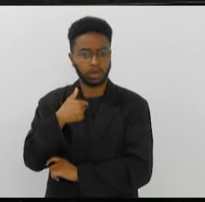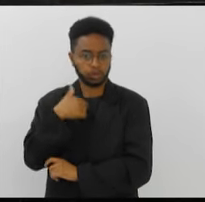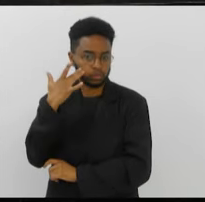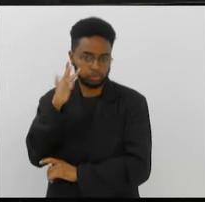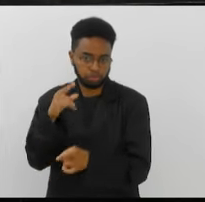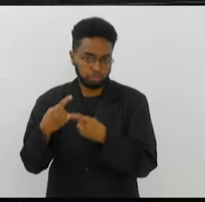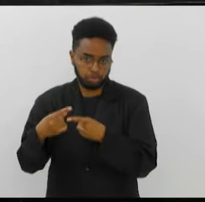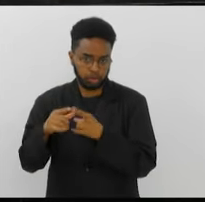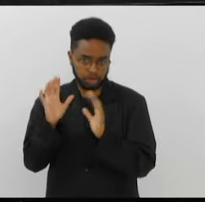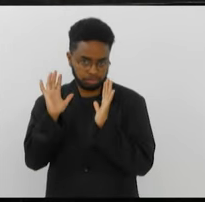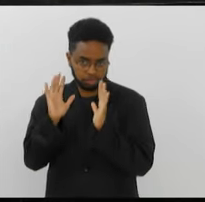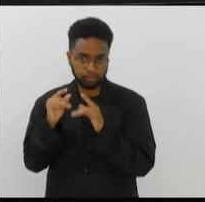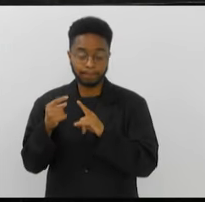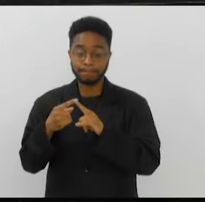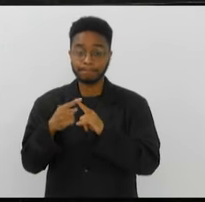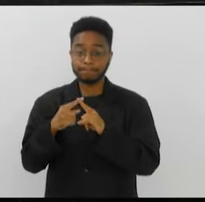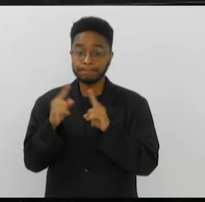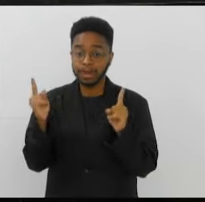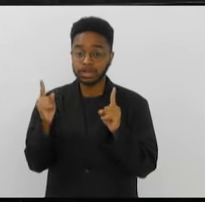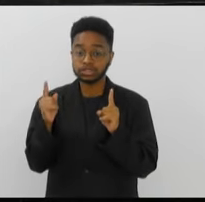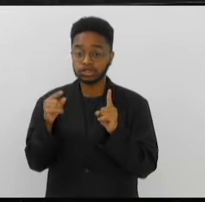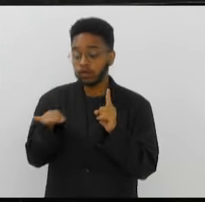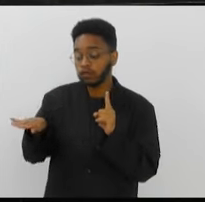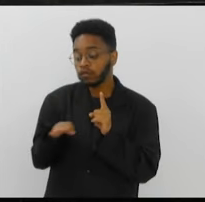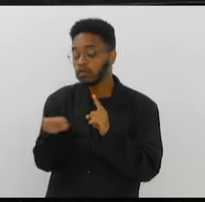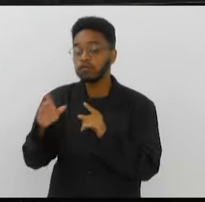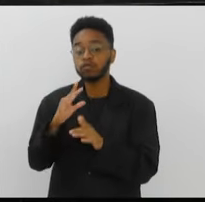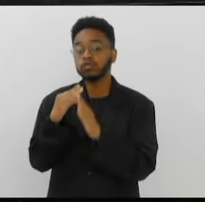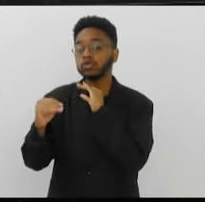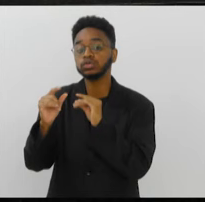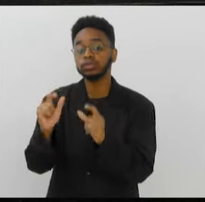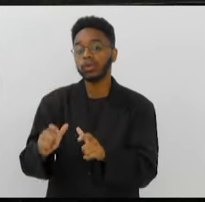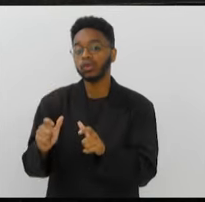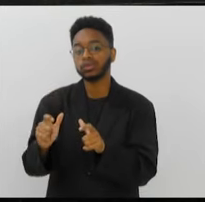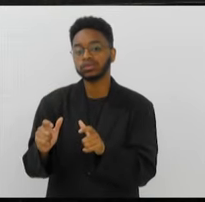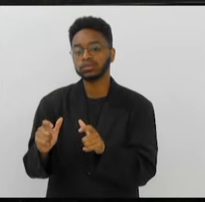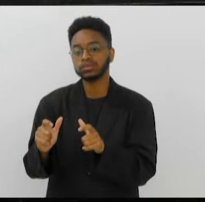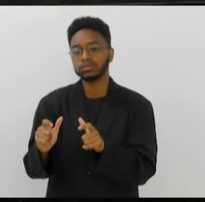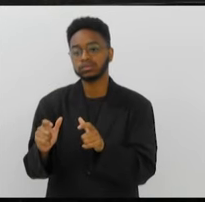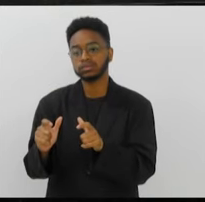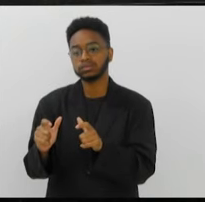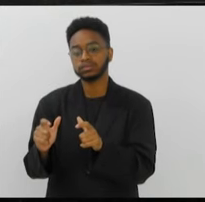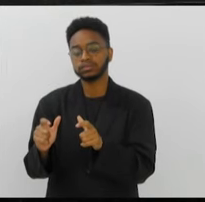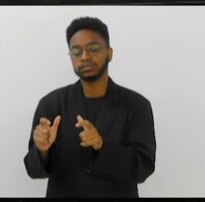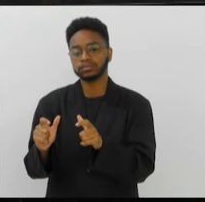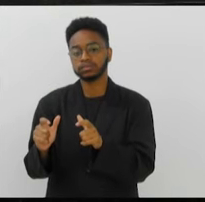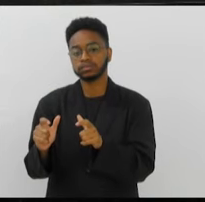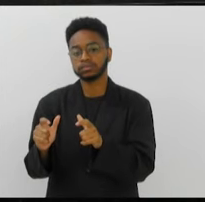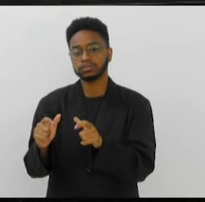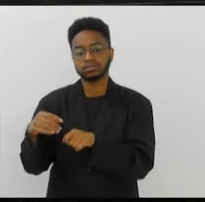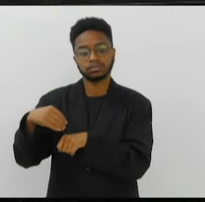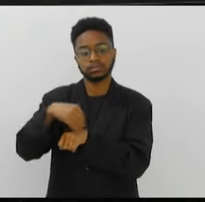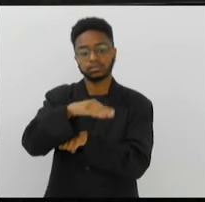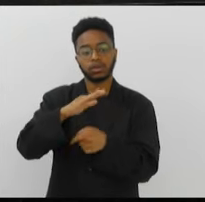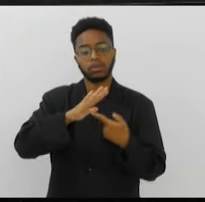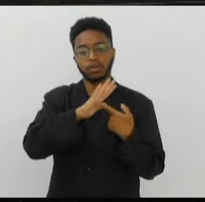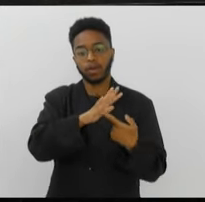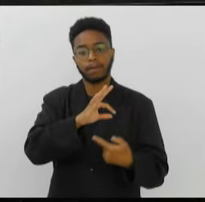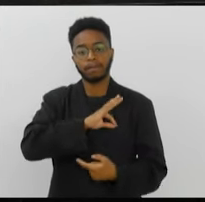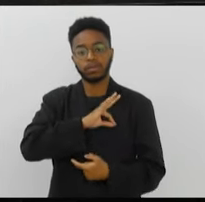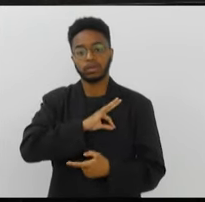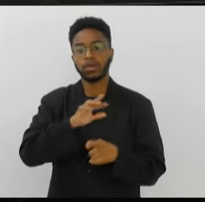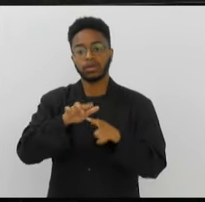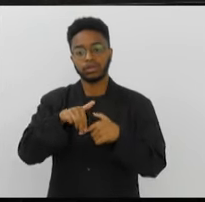motivo, mas que a rota de fuga foi passada para a Polícia Civil